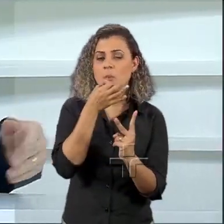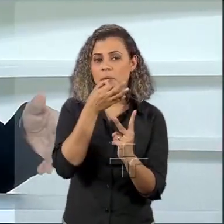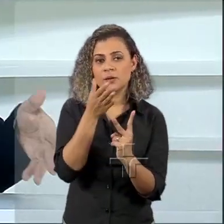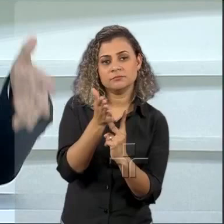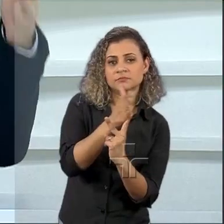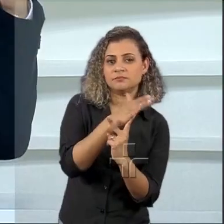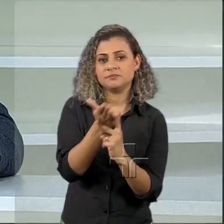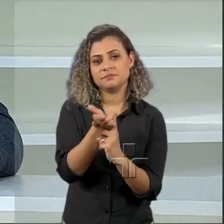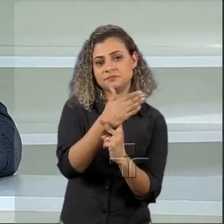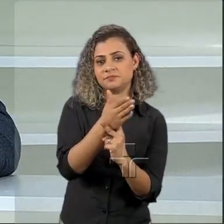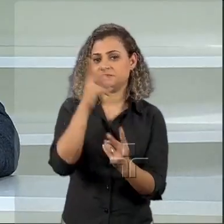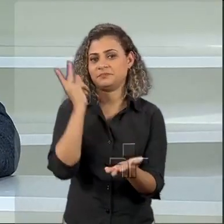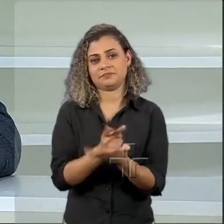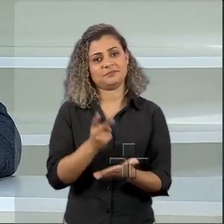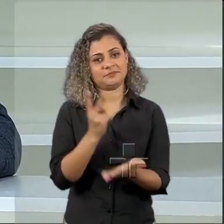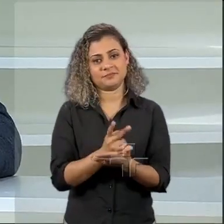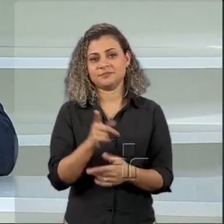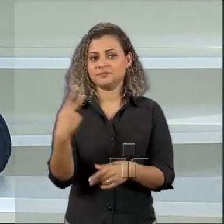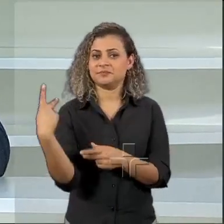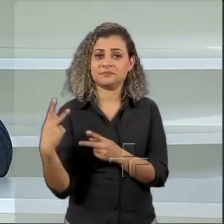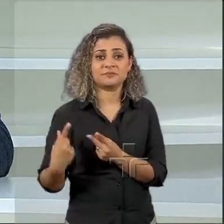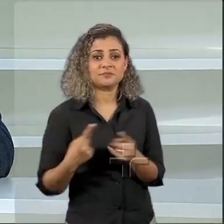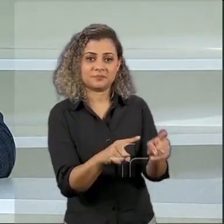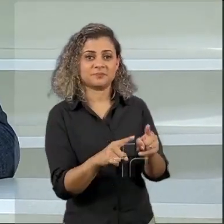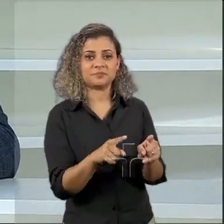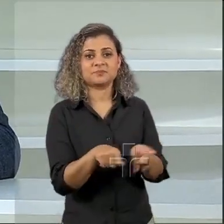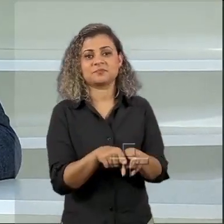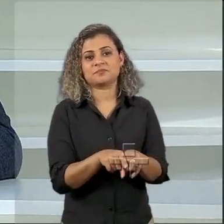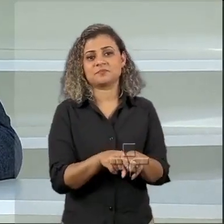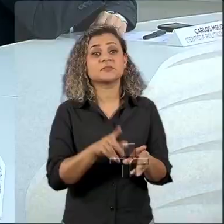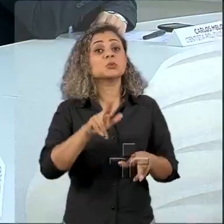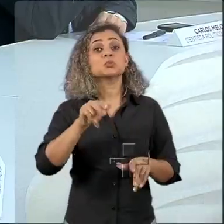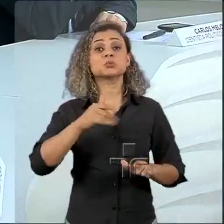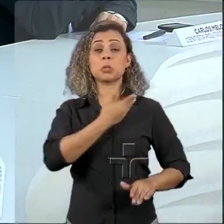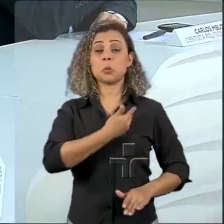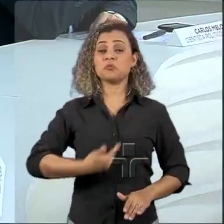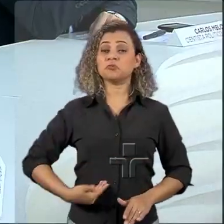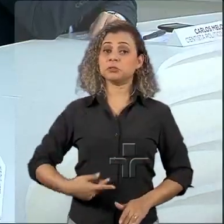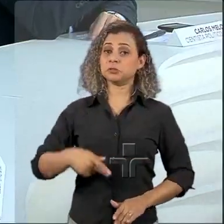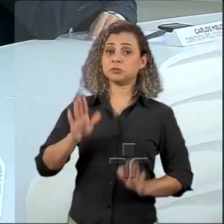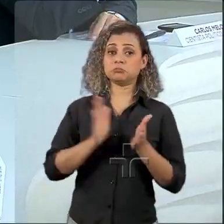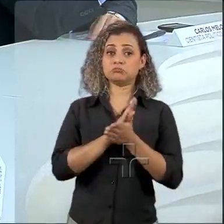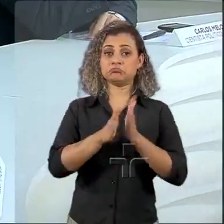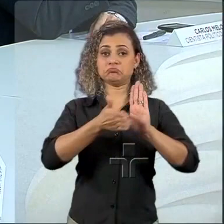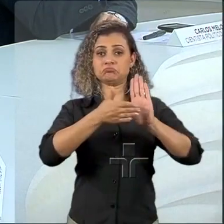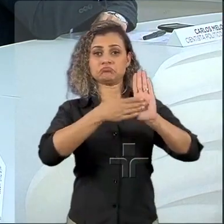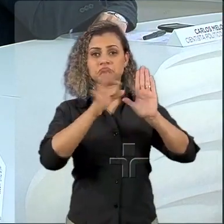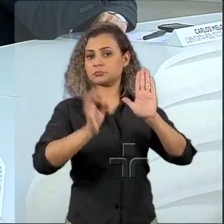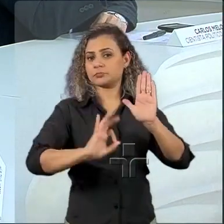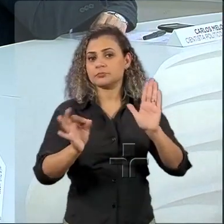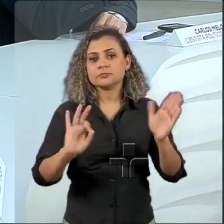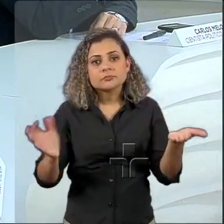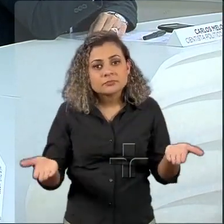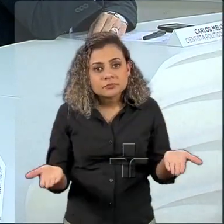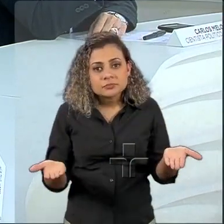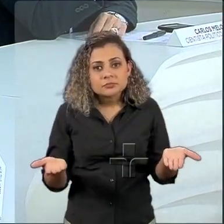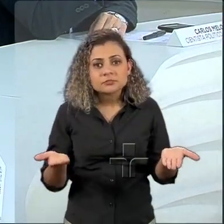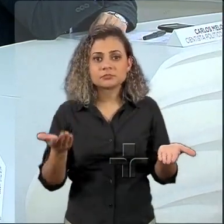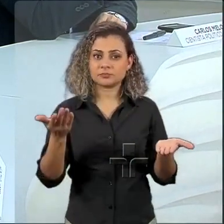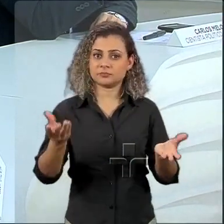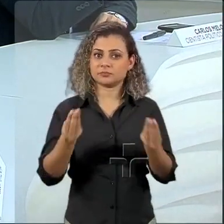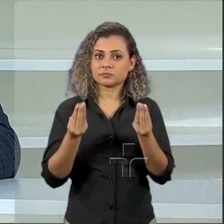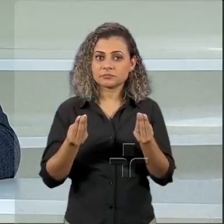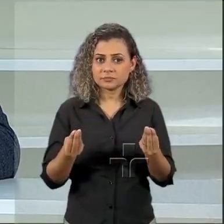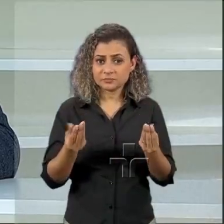antissistema. Não, ele sempre foi contra o sistema e não falou nada de governabilidade. Ele disse que Mas 8 anos... Agora não precisava, não lotei os ministérios. Não